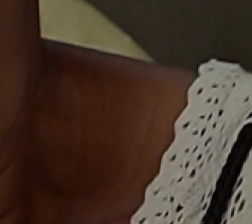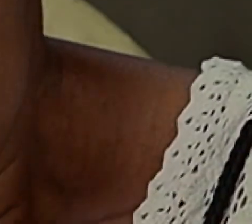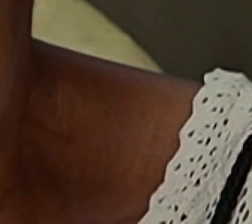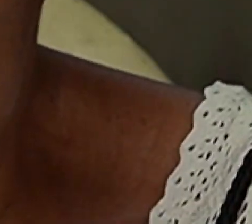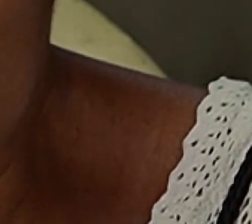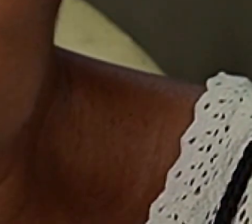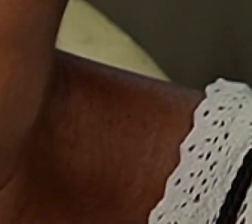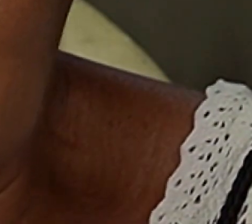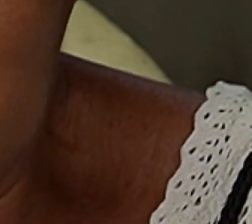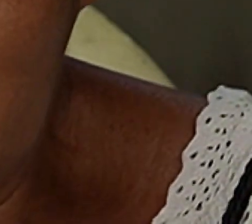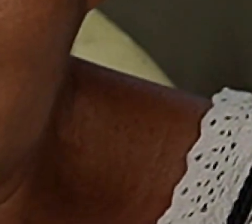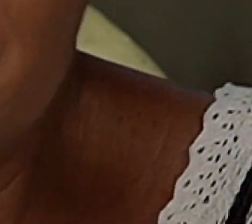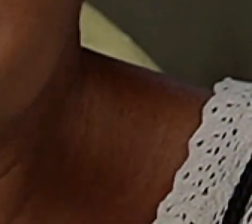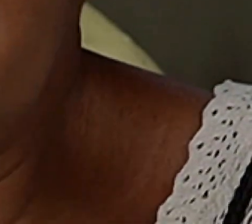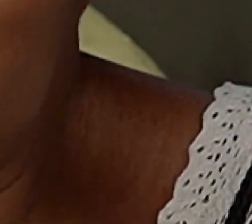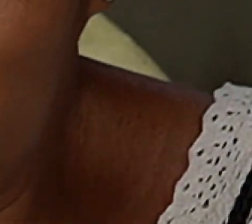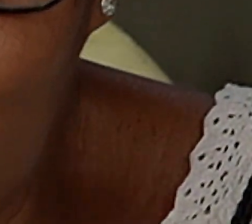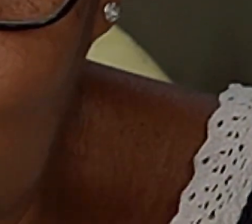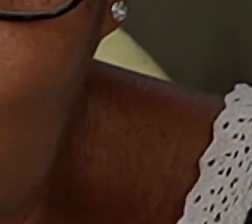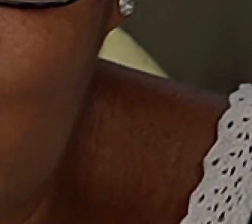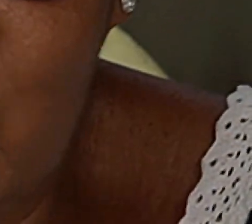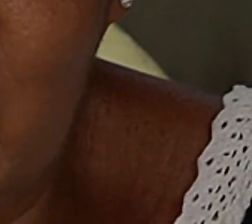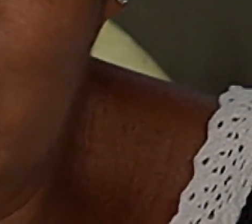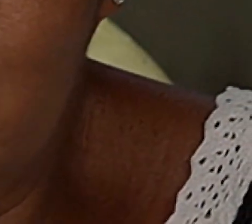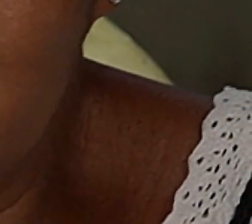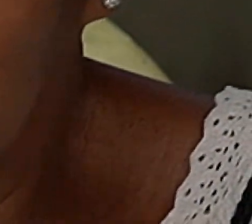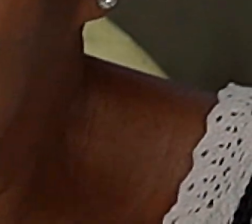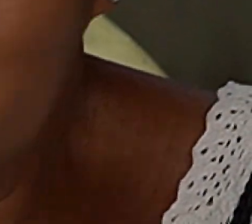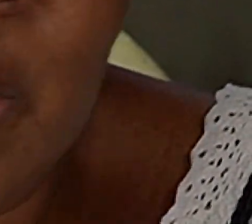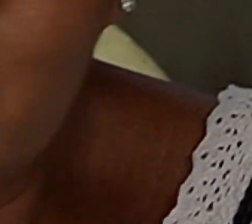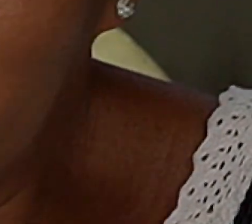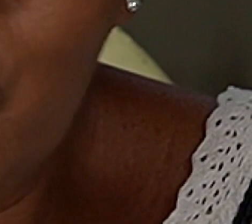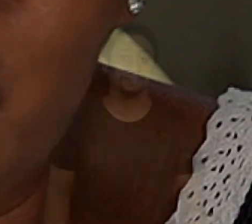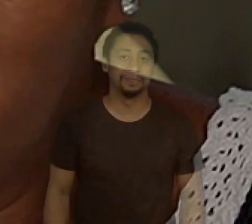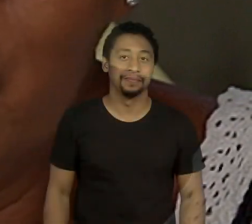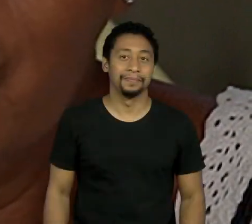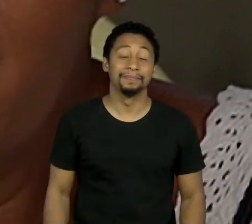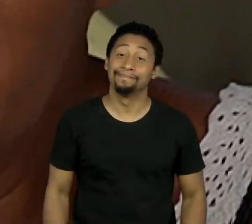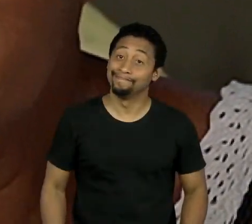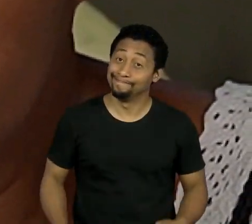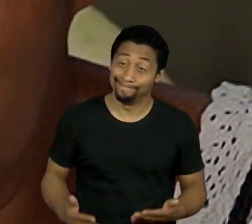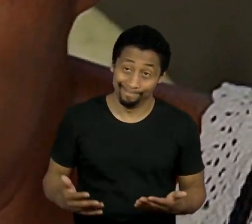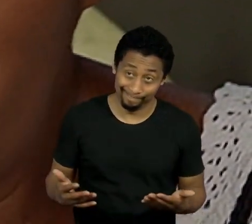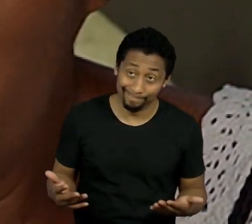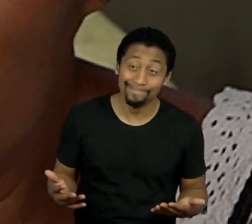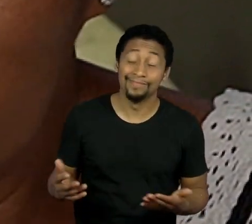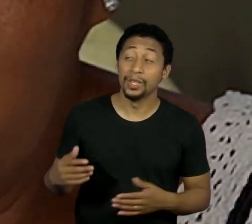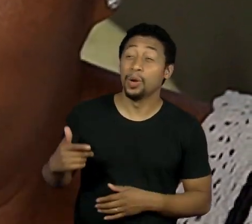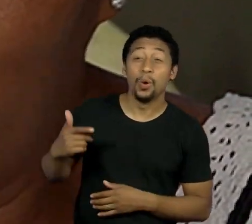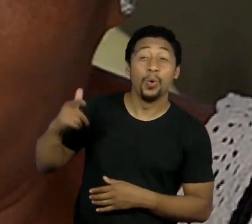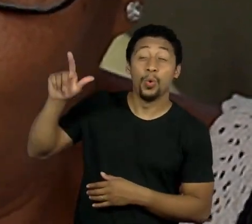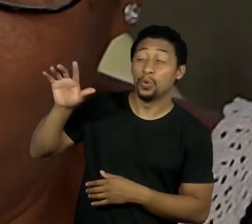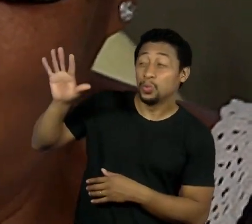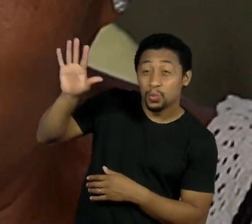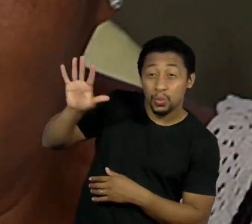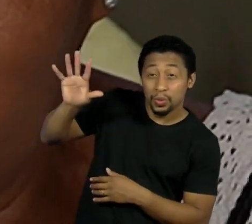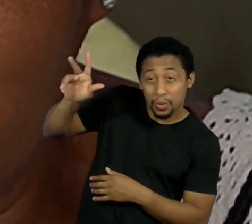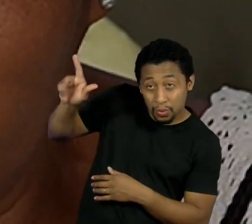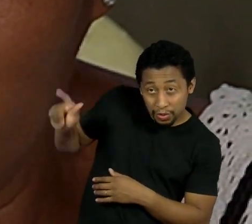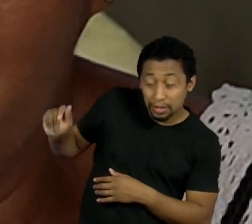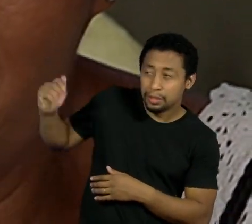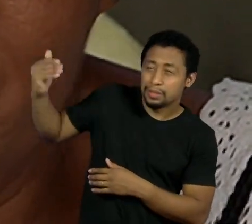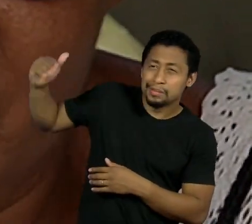mente. Esse osso de canela veio de outro continente. De jeito nenhum. Não é preconceito. Preto ou branco